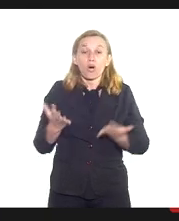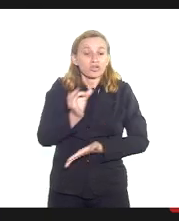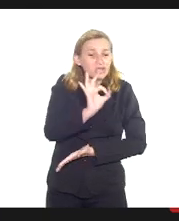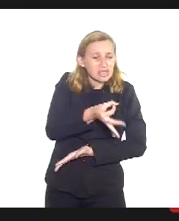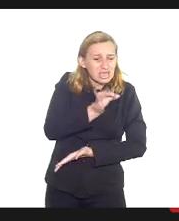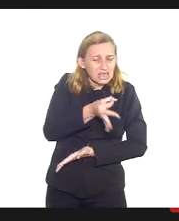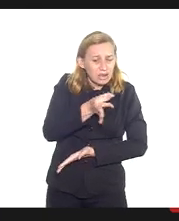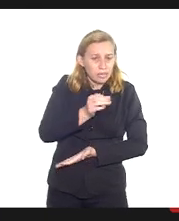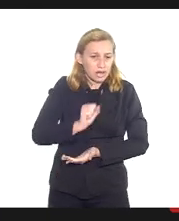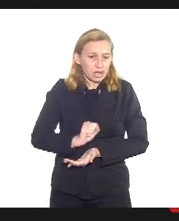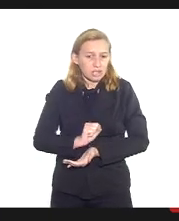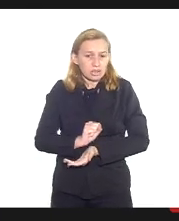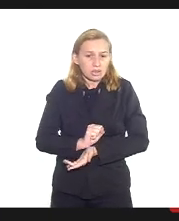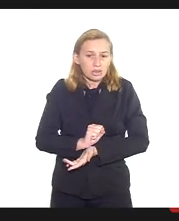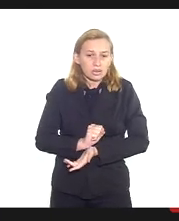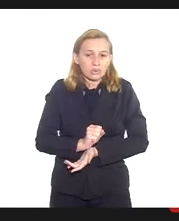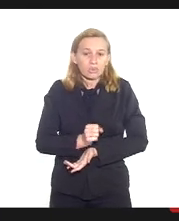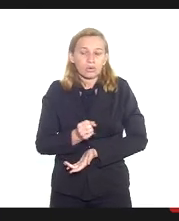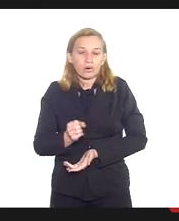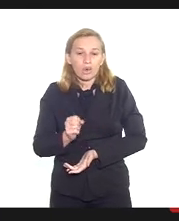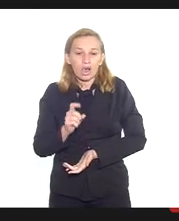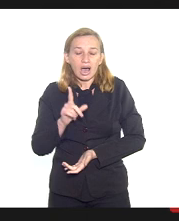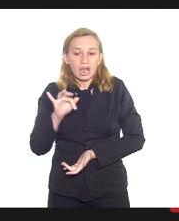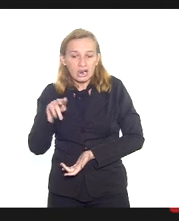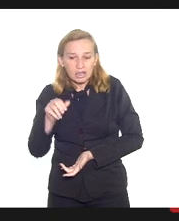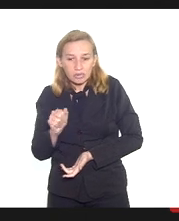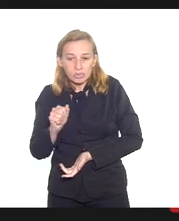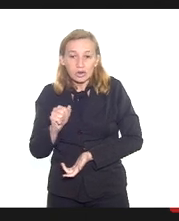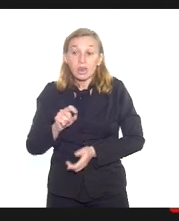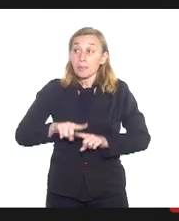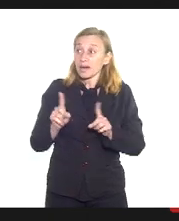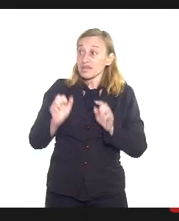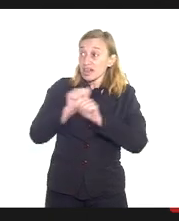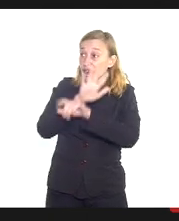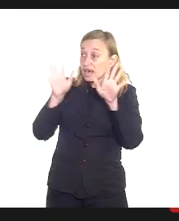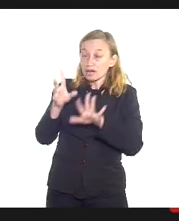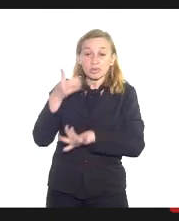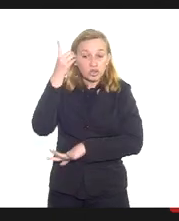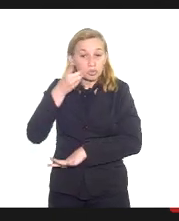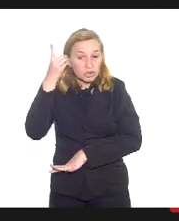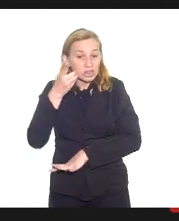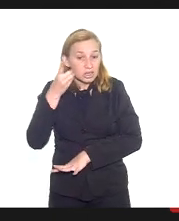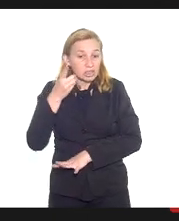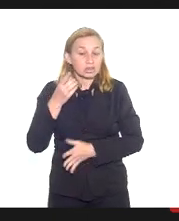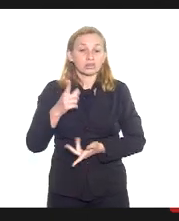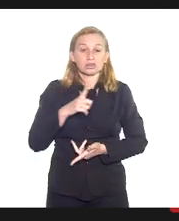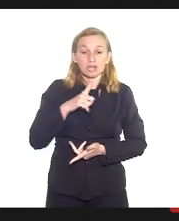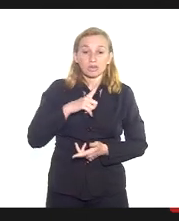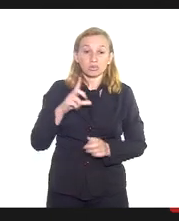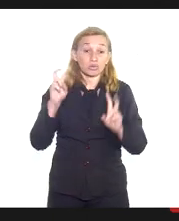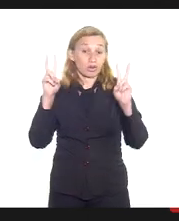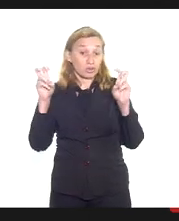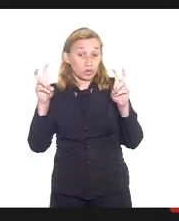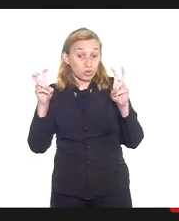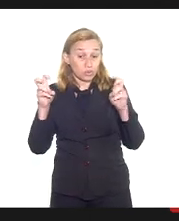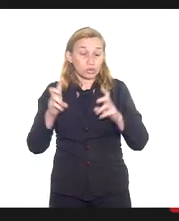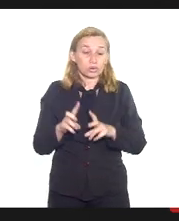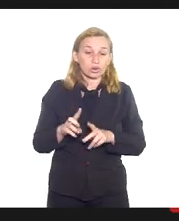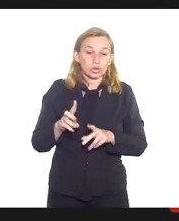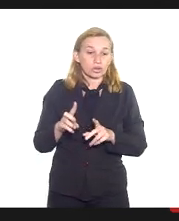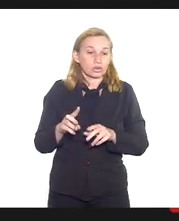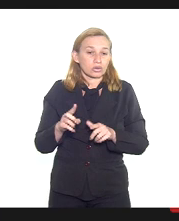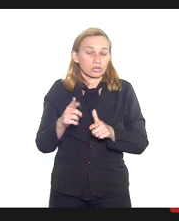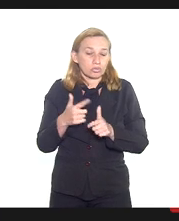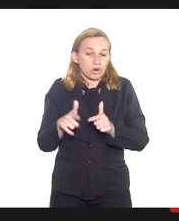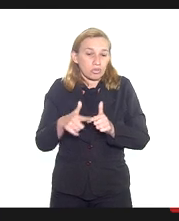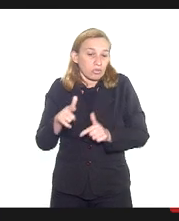são os alíquotas que seriam aplicáveis. Mas é muito importante também deixar claro para os senhores deputados que nós temos uma situação peculiar no Rio, que se, por